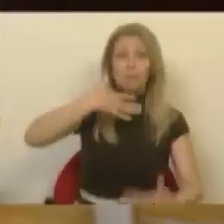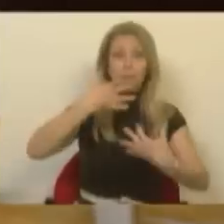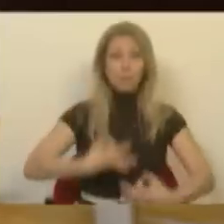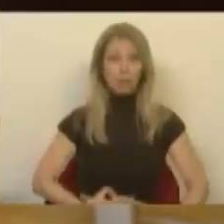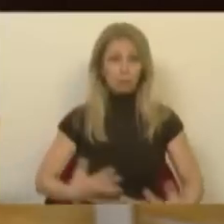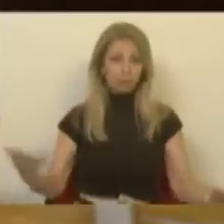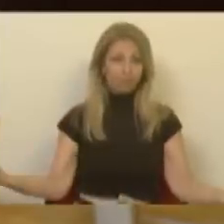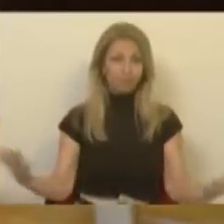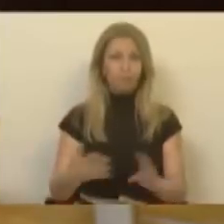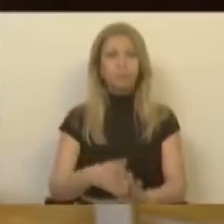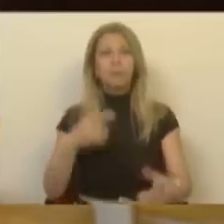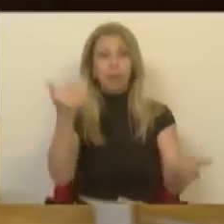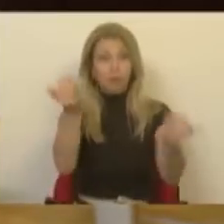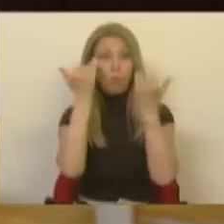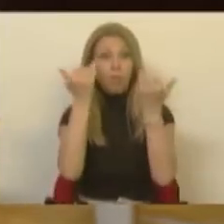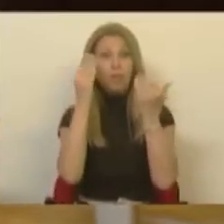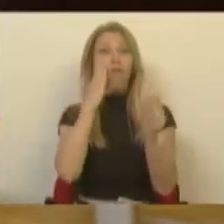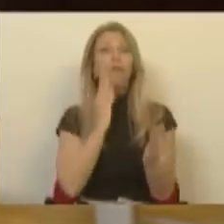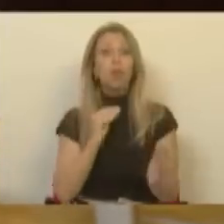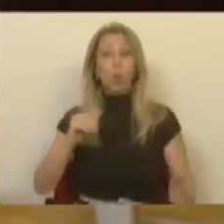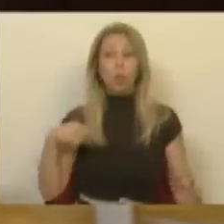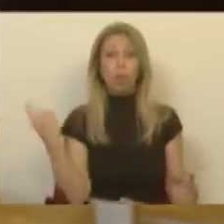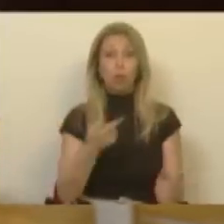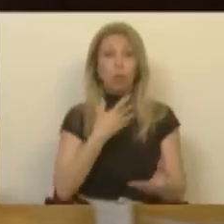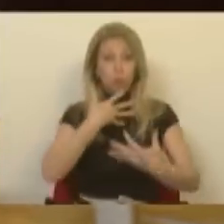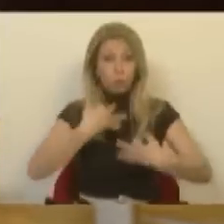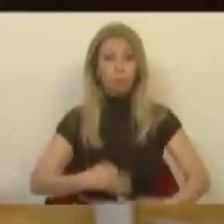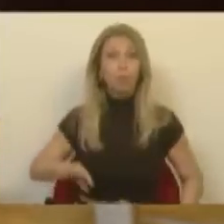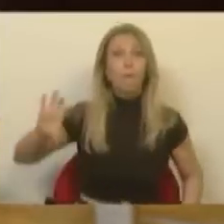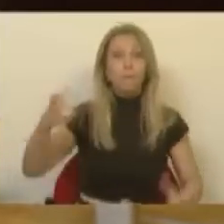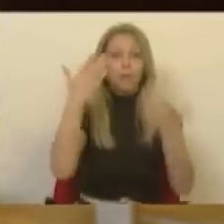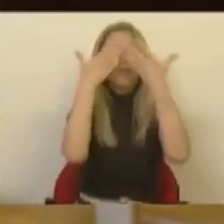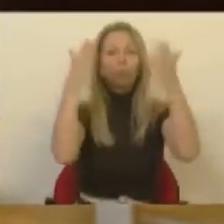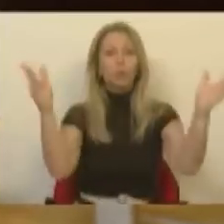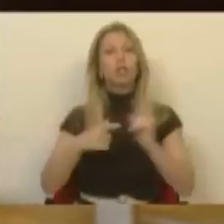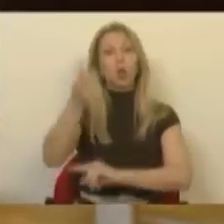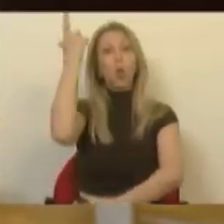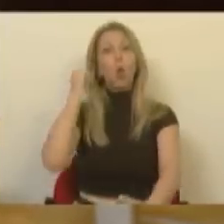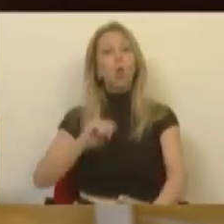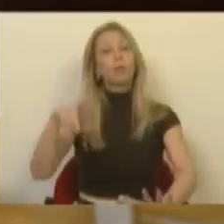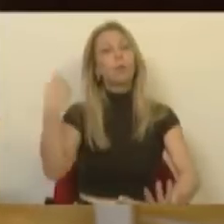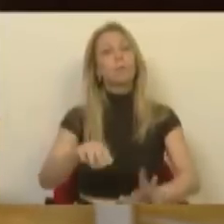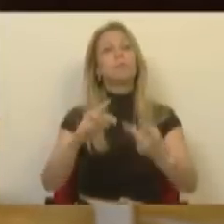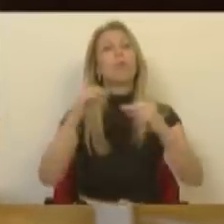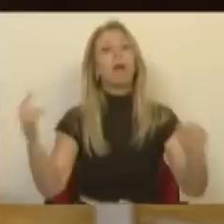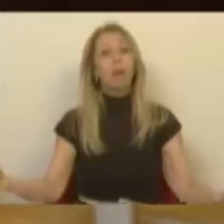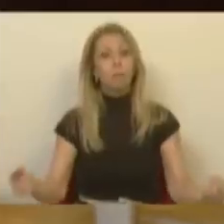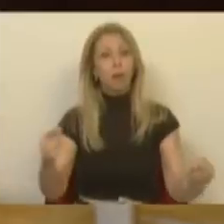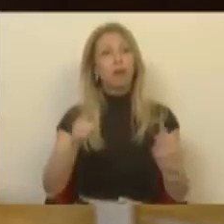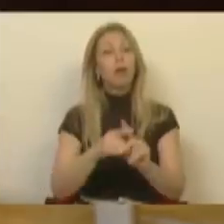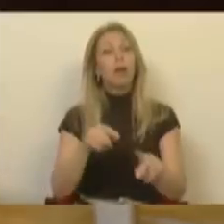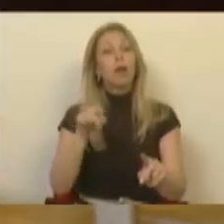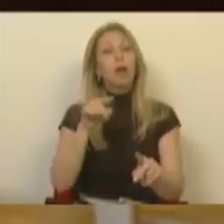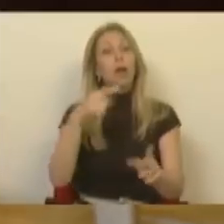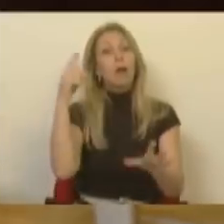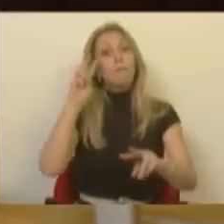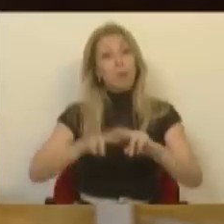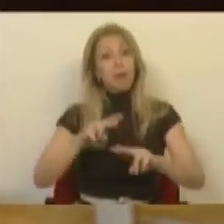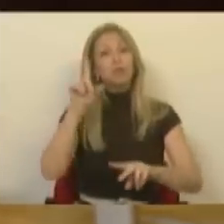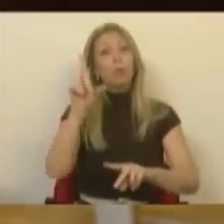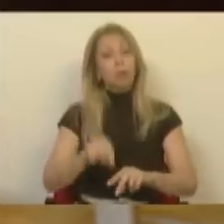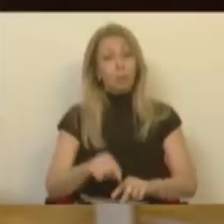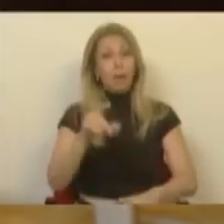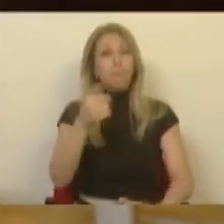envergonha a nossa democracia e que ainda ontem tivemos um altar que o socialista também ele a ser preso pela polícia judiciária nas instalações da câmara